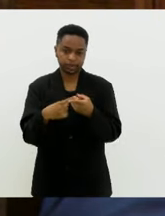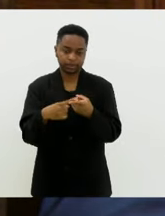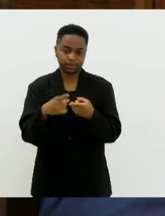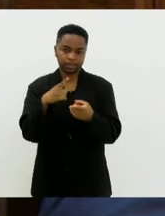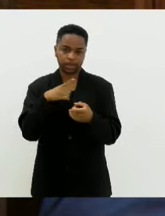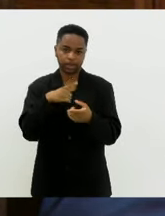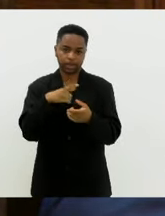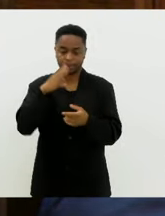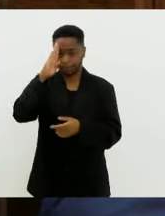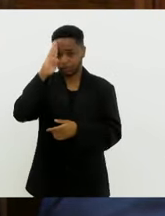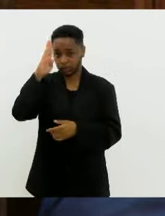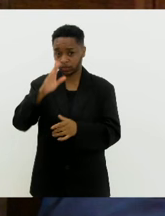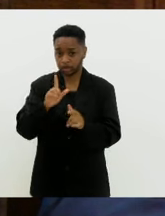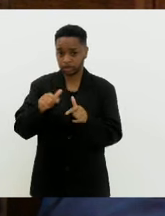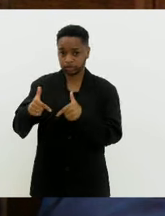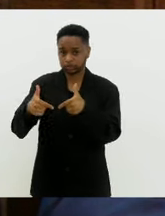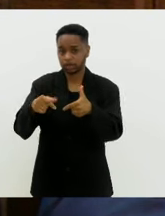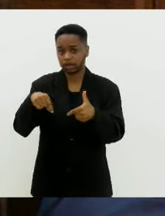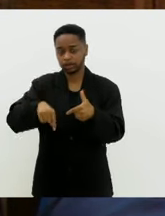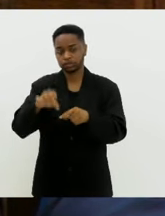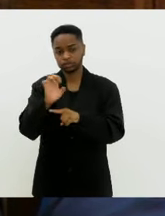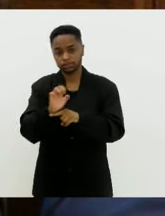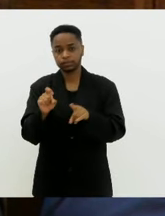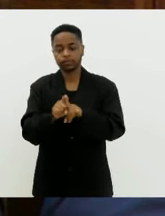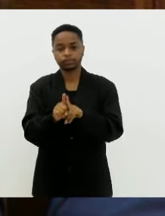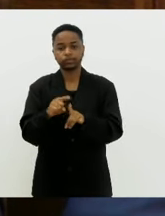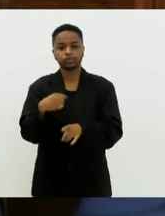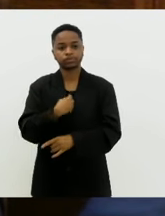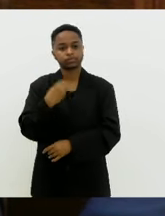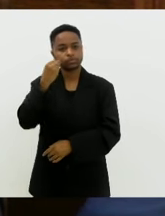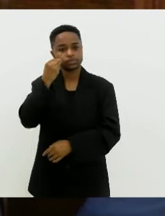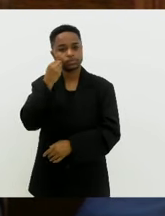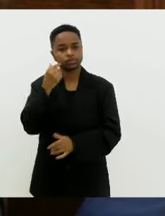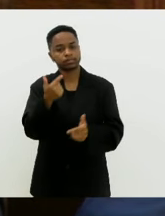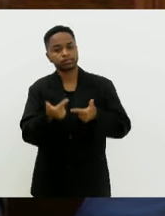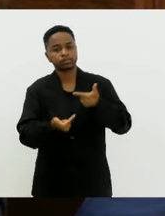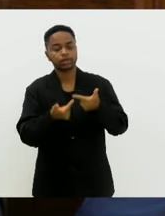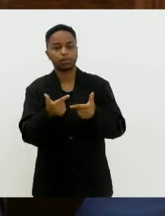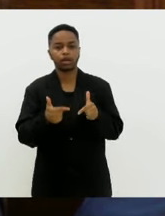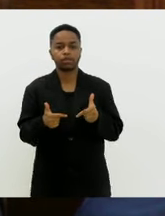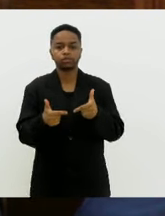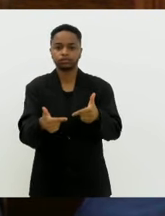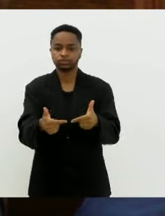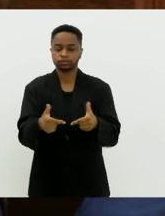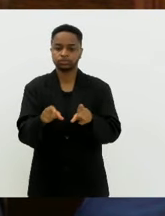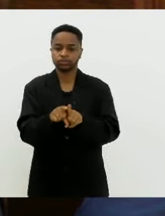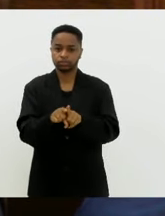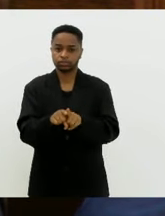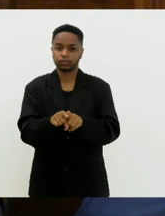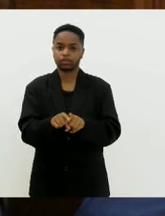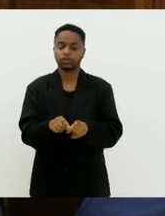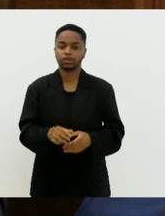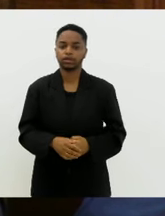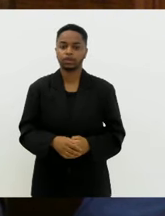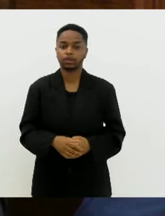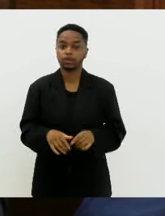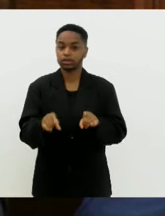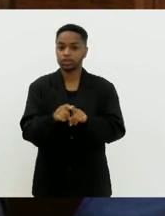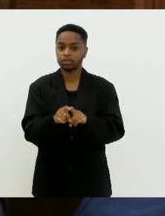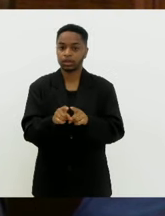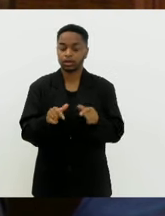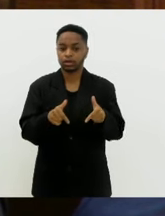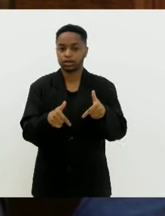para o nosso Estado. Então nós temos procurado fazer esse trabalho também, e no âmbito da atribuição originária,